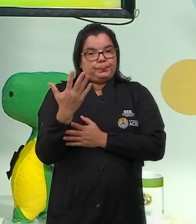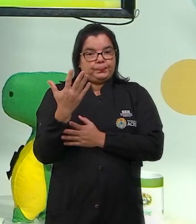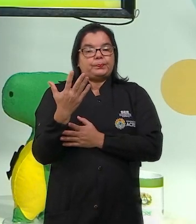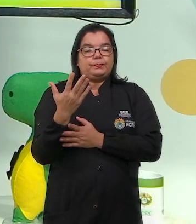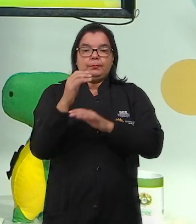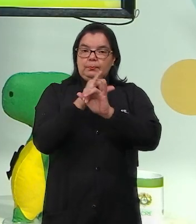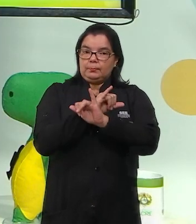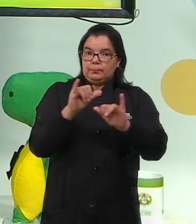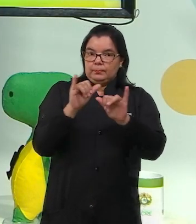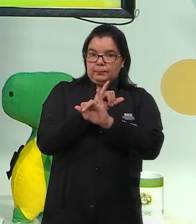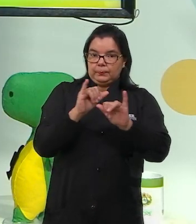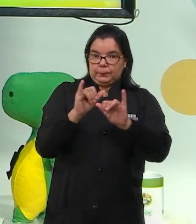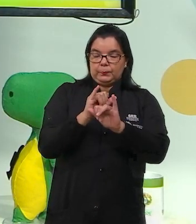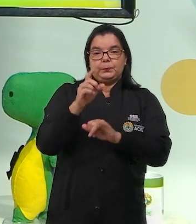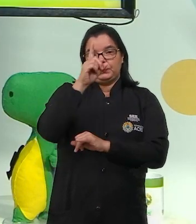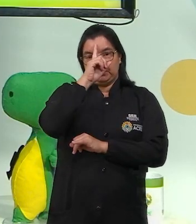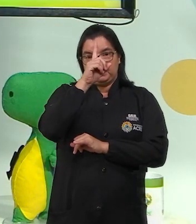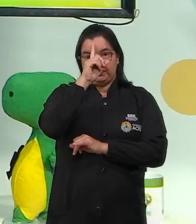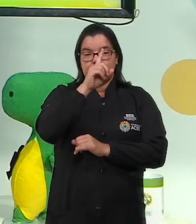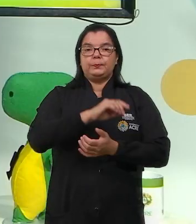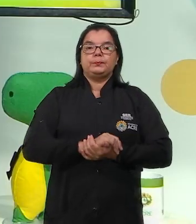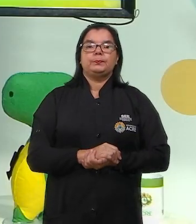as notícias do dia a dia.